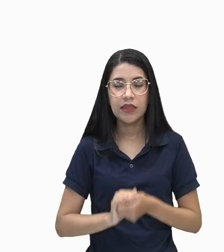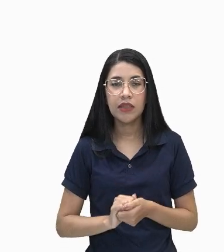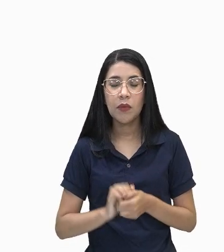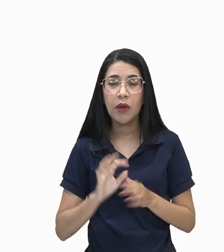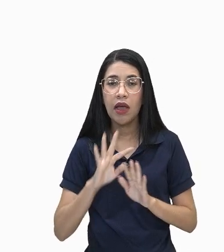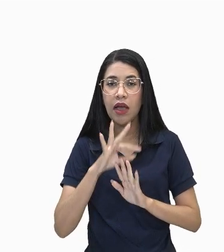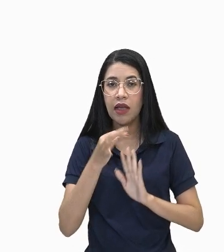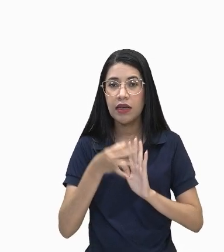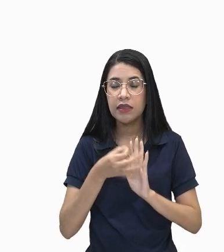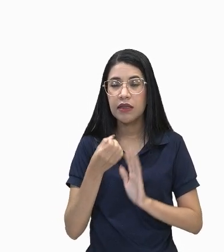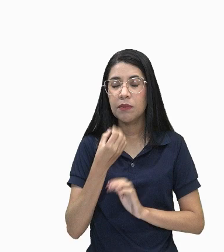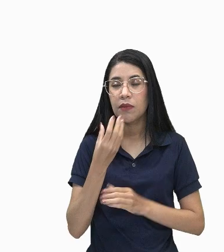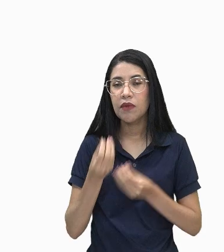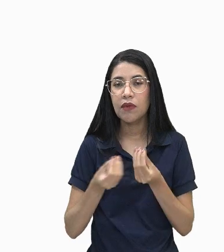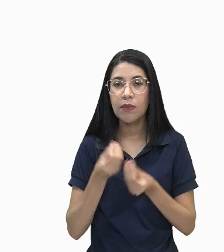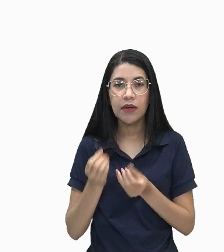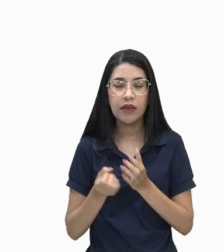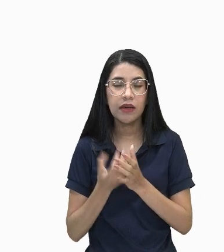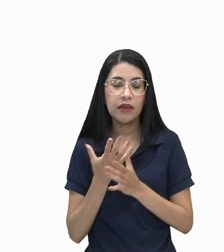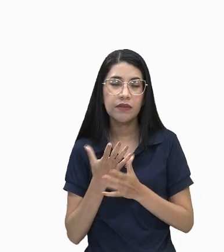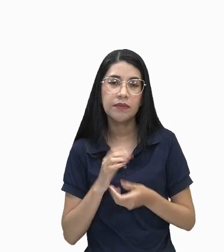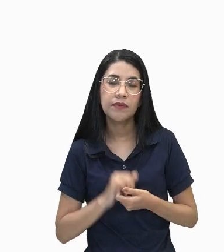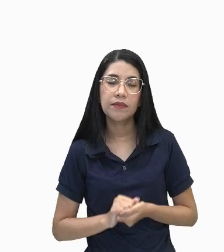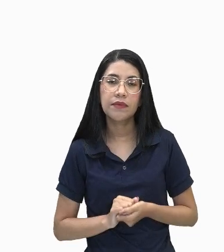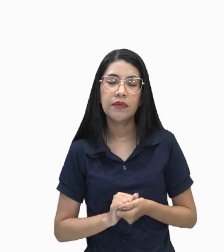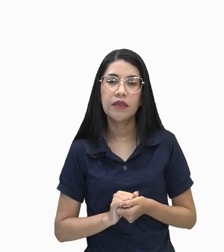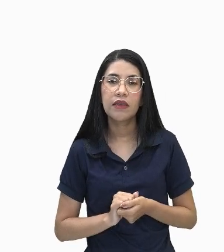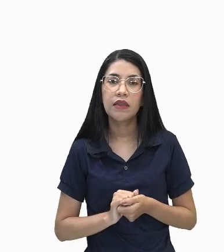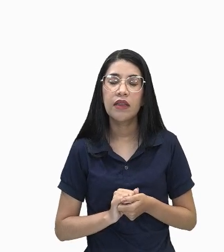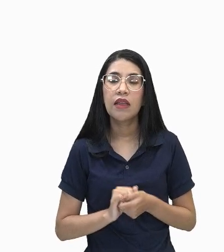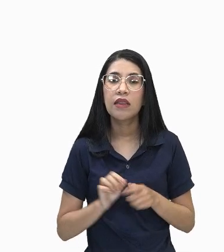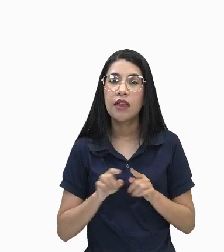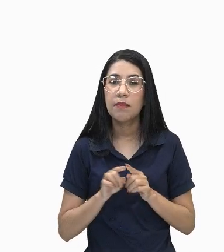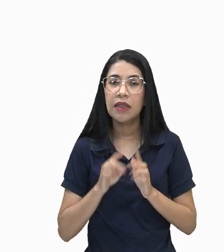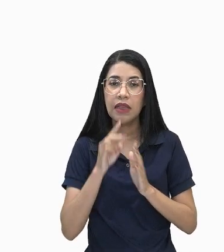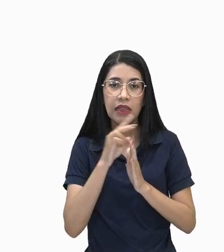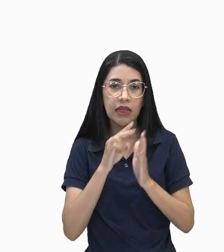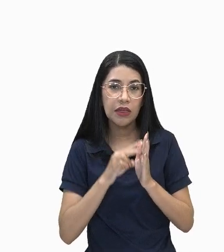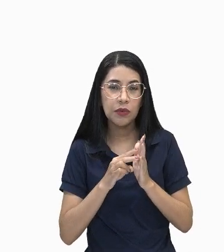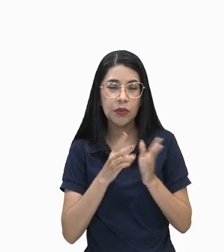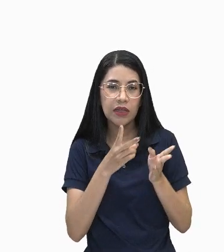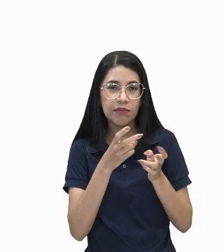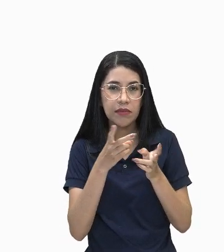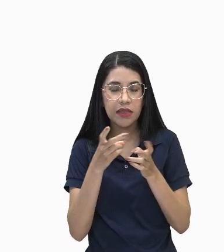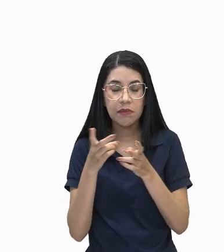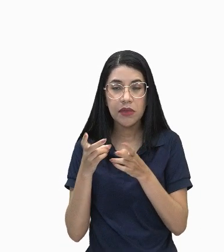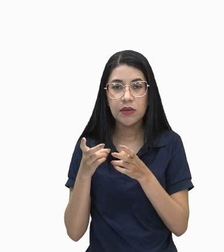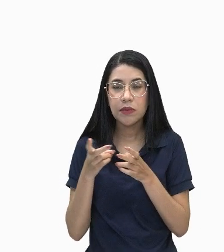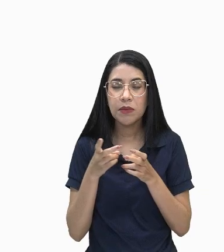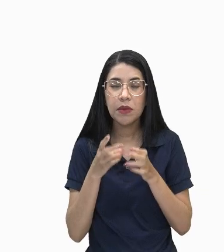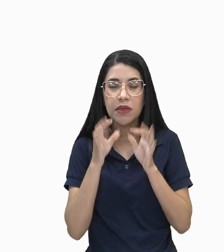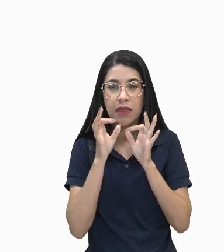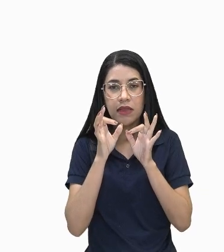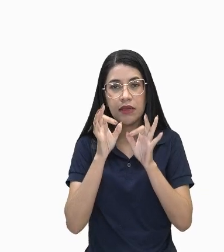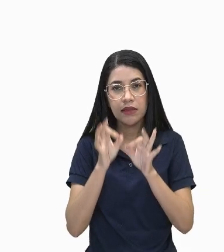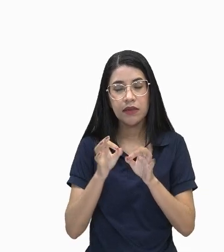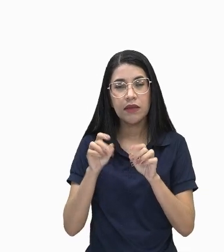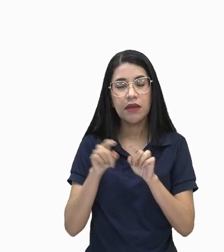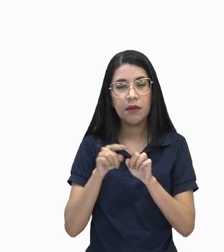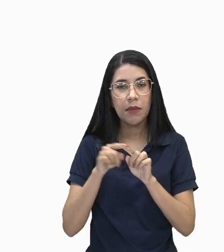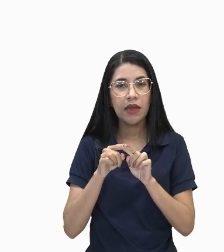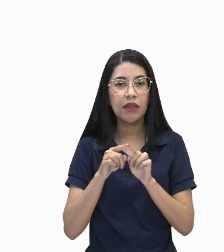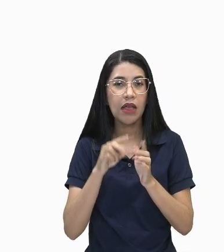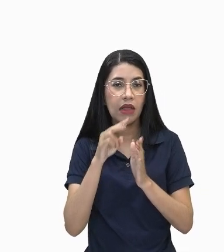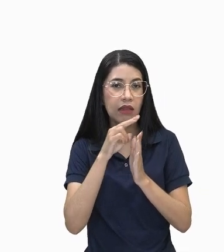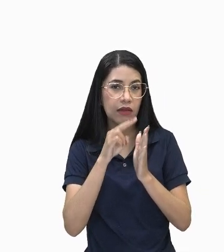nascer da obra, né? E da boa escuta que você vai ter, das observações atentas que você vai fazer